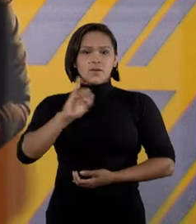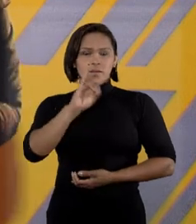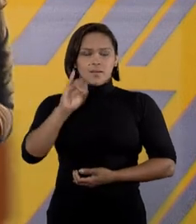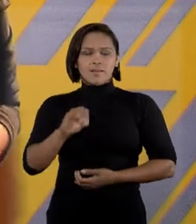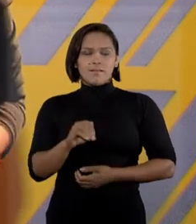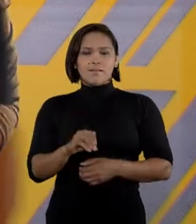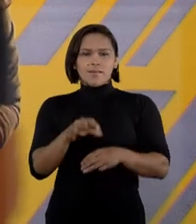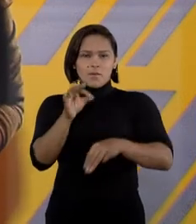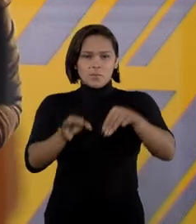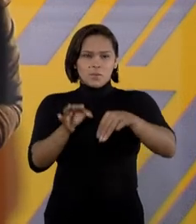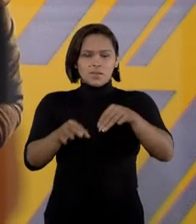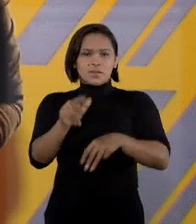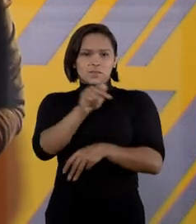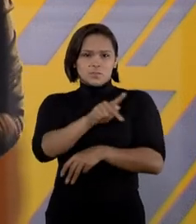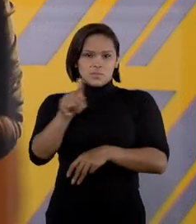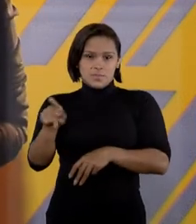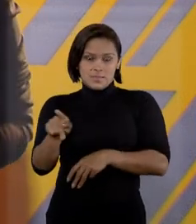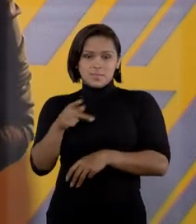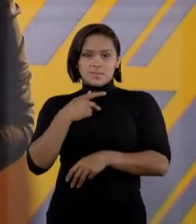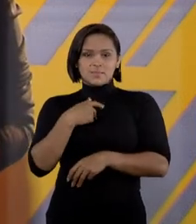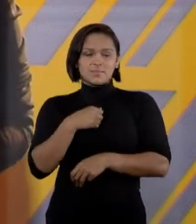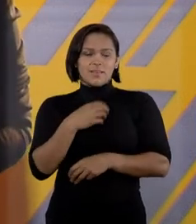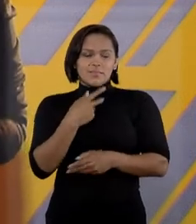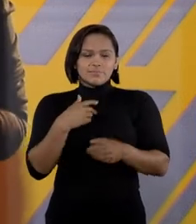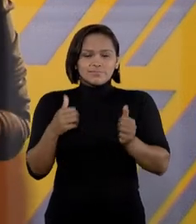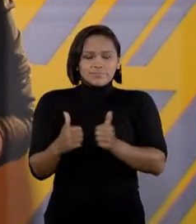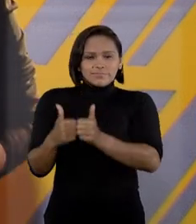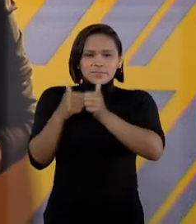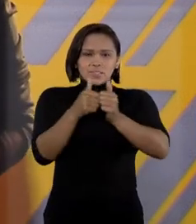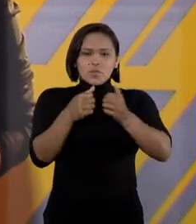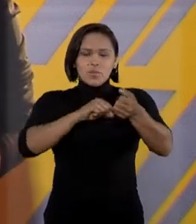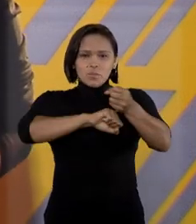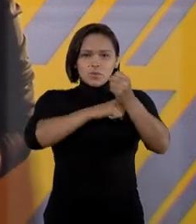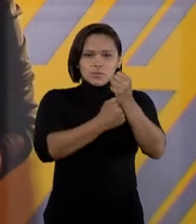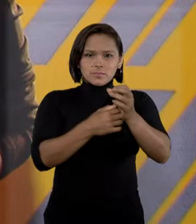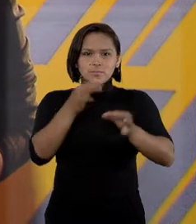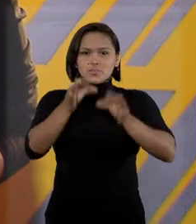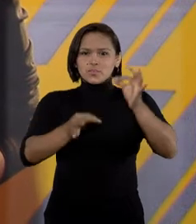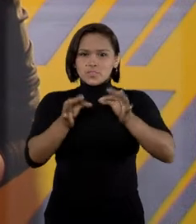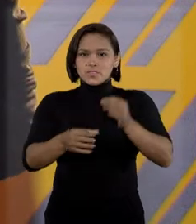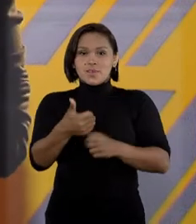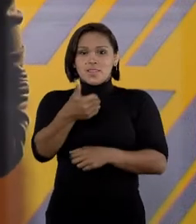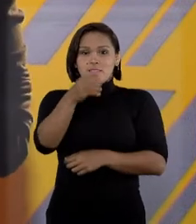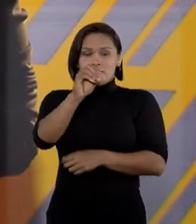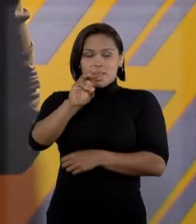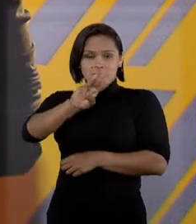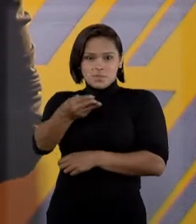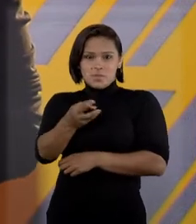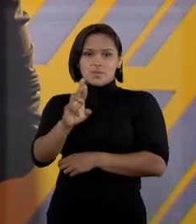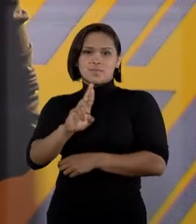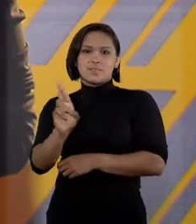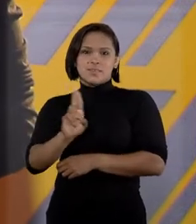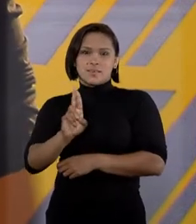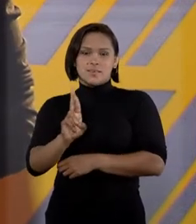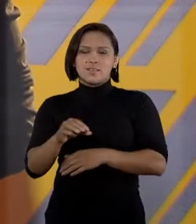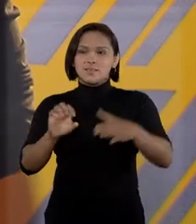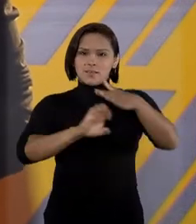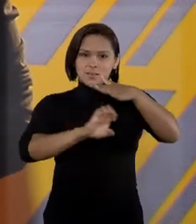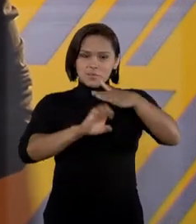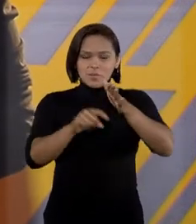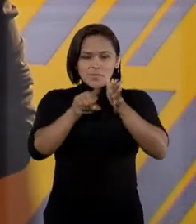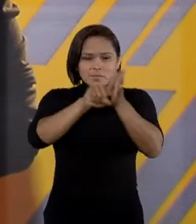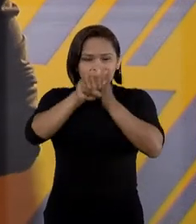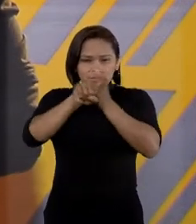Olá, o presidente do STJ, ministro Humberto Martins, restabeleceu o bloqueio judicial de cerca de 10 milhões de reais de uma